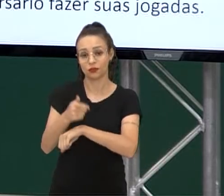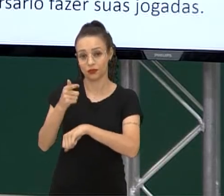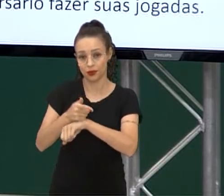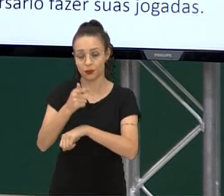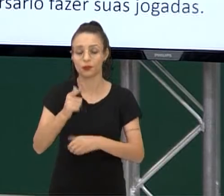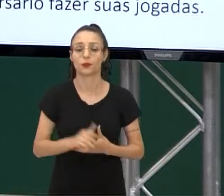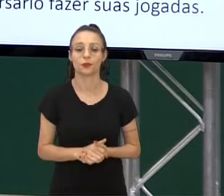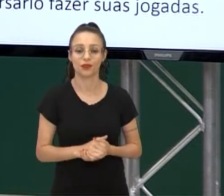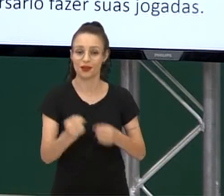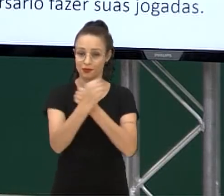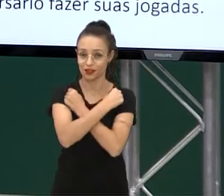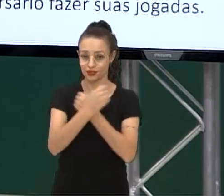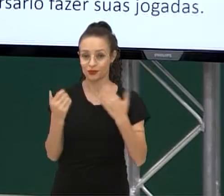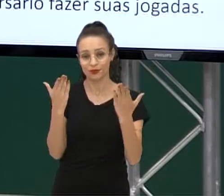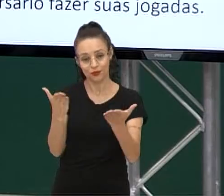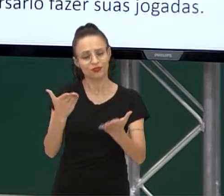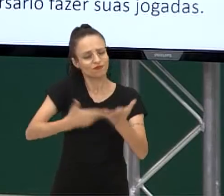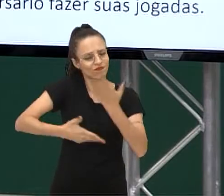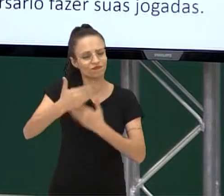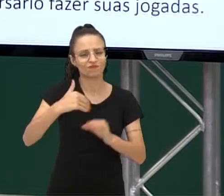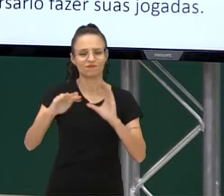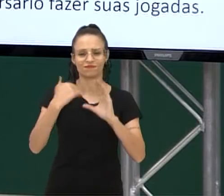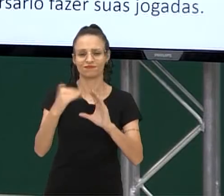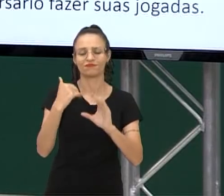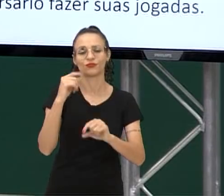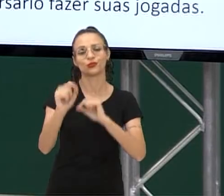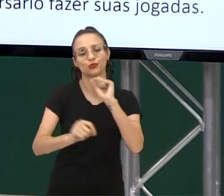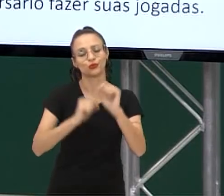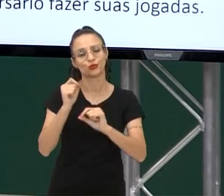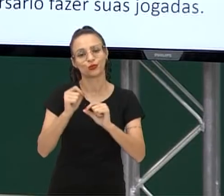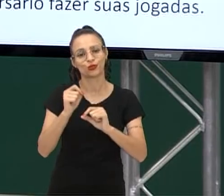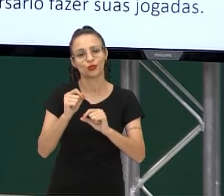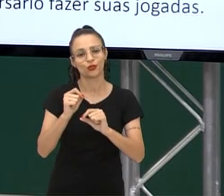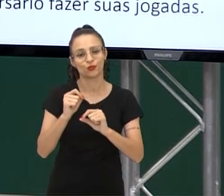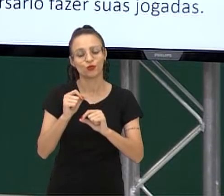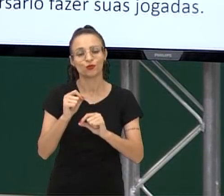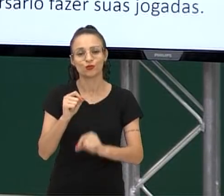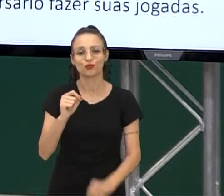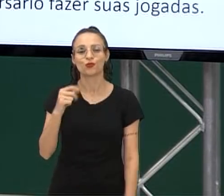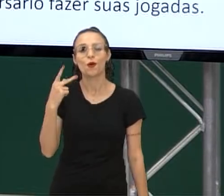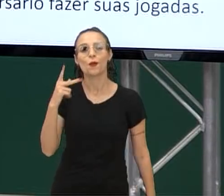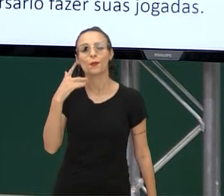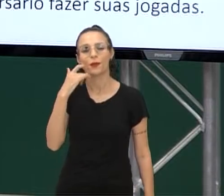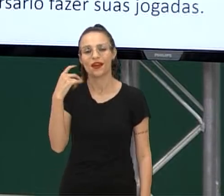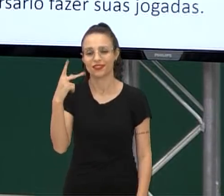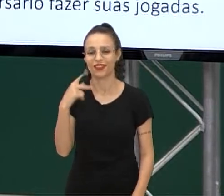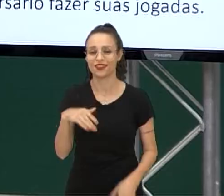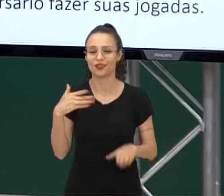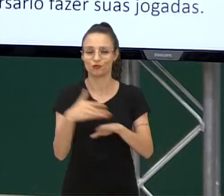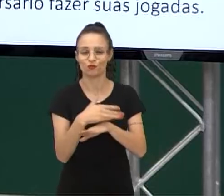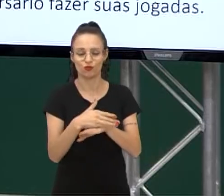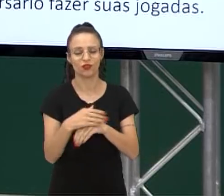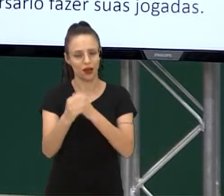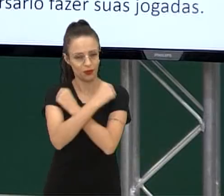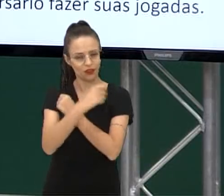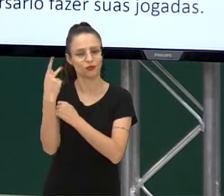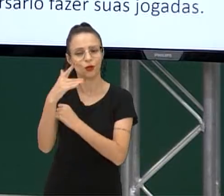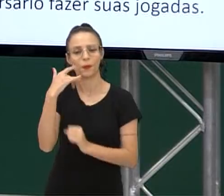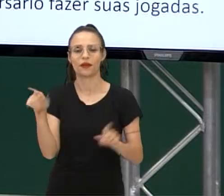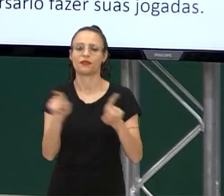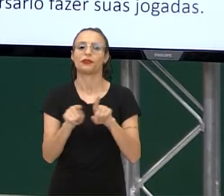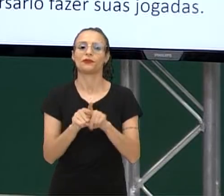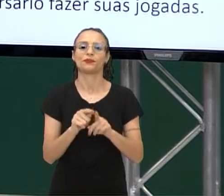você, Camila, que está interagindo, mandando recado através do login do seu pai, né, o Antônio Valdecir. Abraço para o Antônio Valdecir também, que